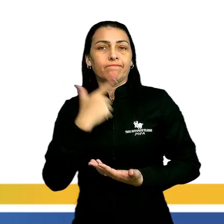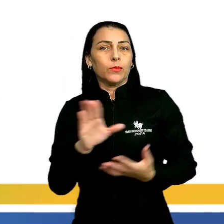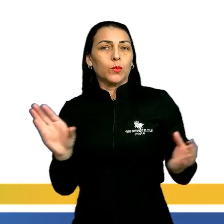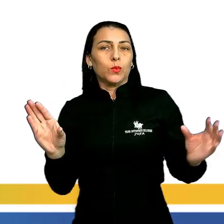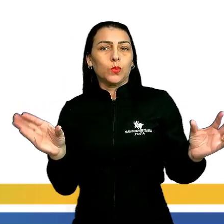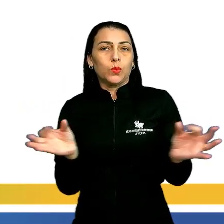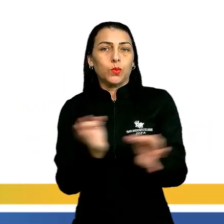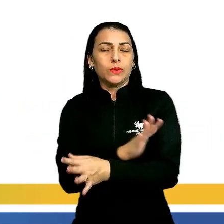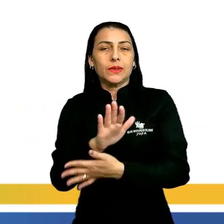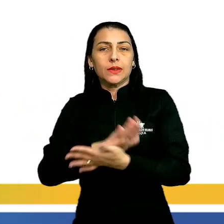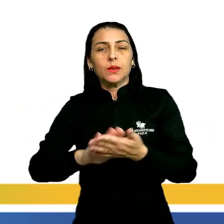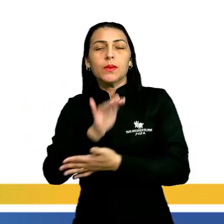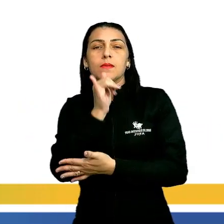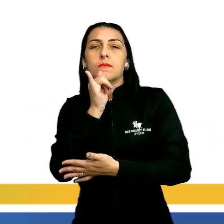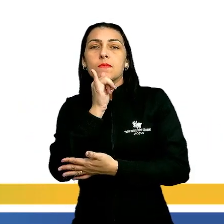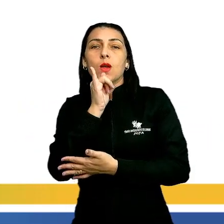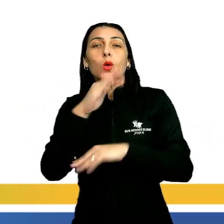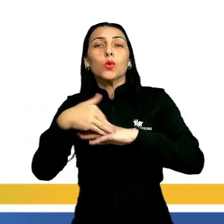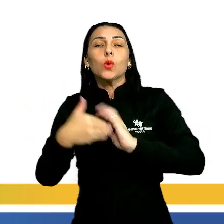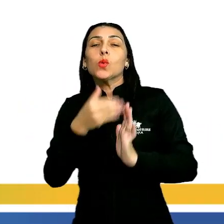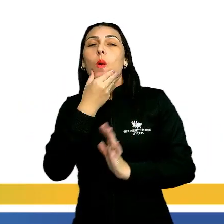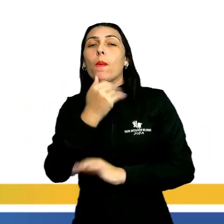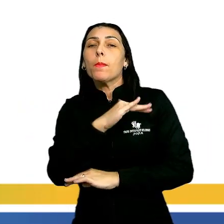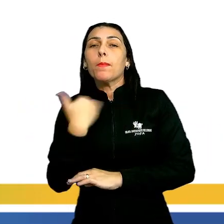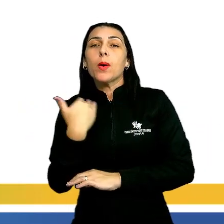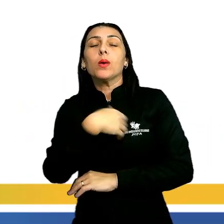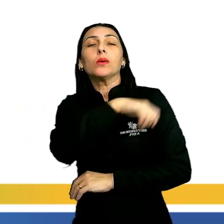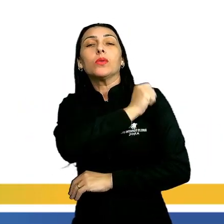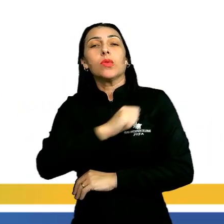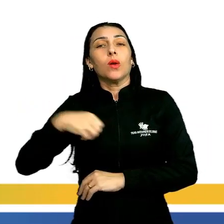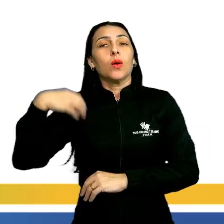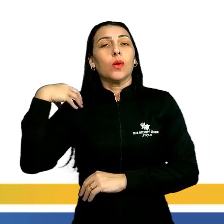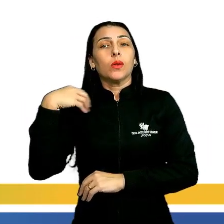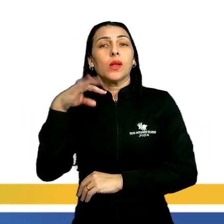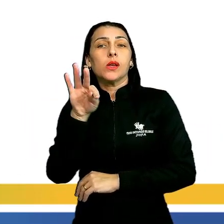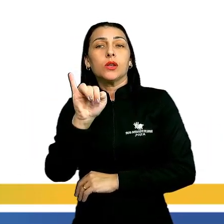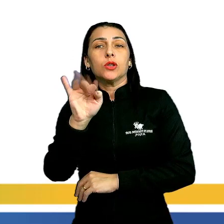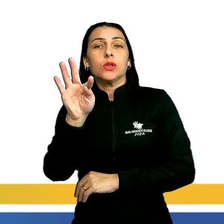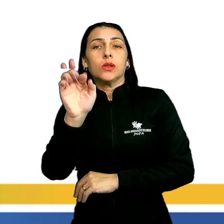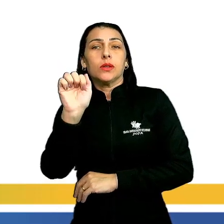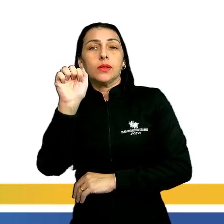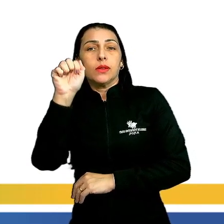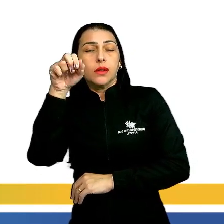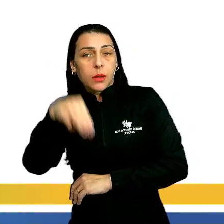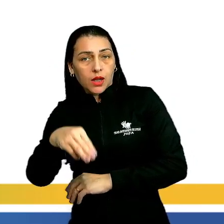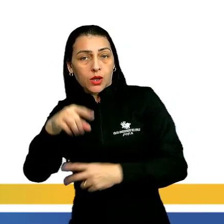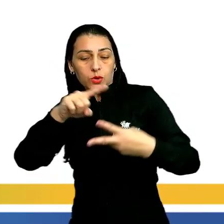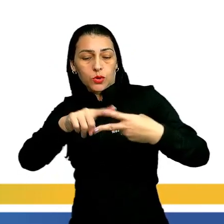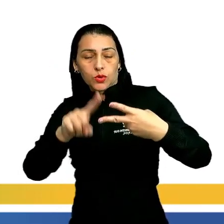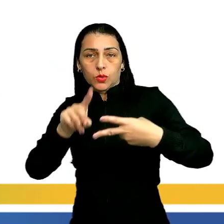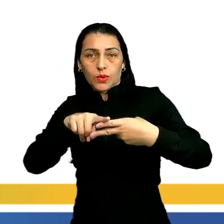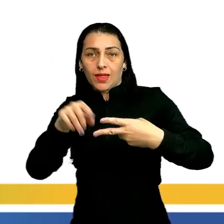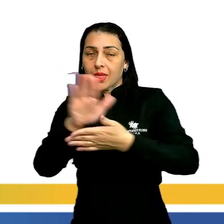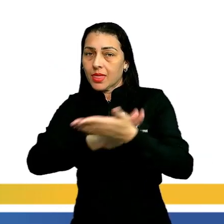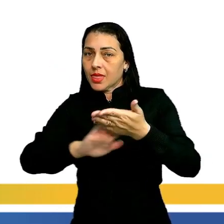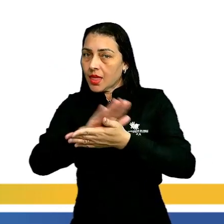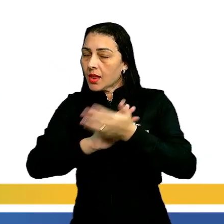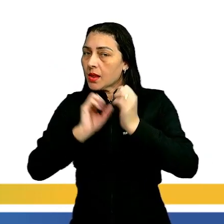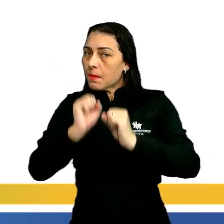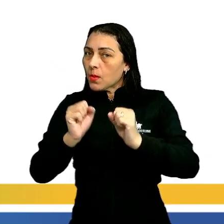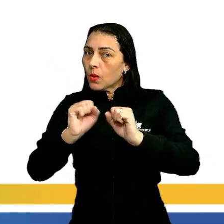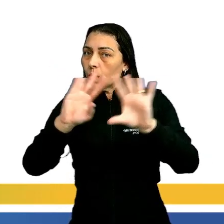concluir nada. Por exemplo, todo homem é mortal, Sócrates é um titã. De duas premissas contraditórias, nada se